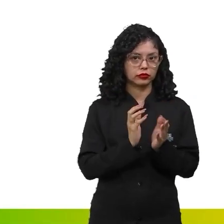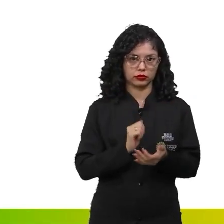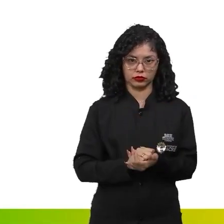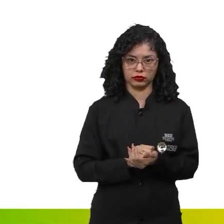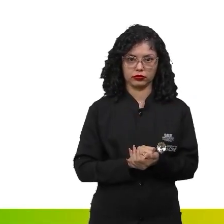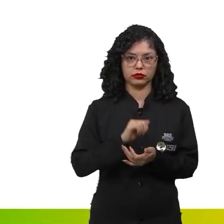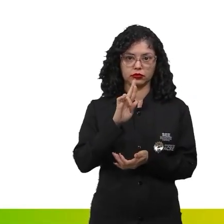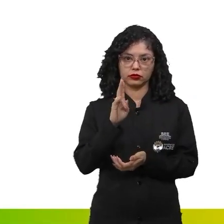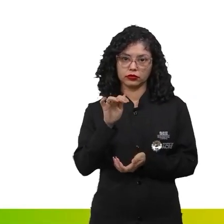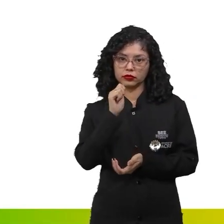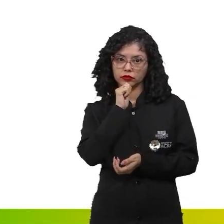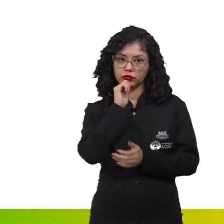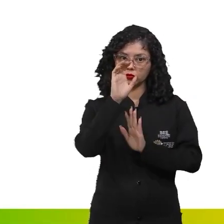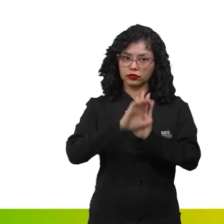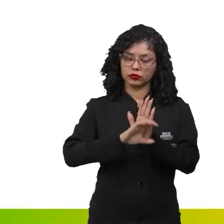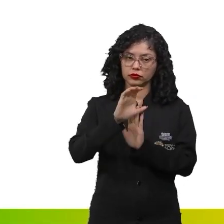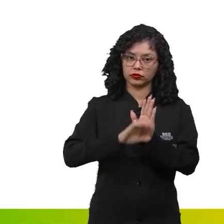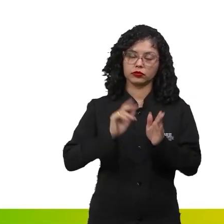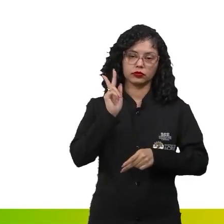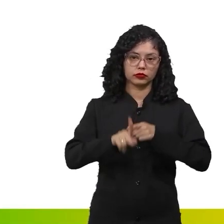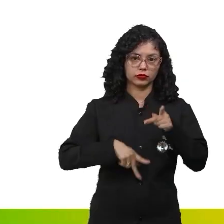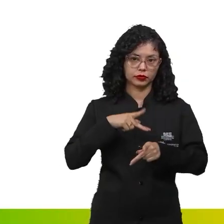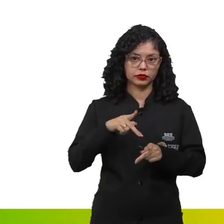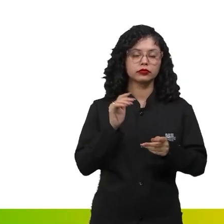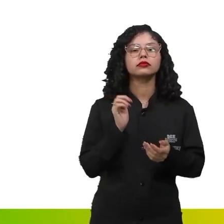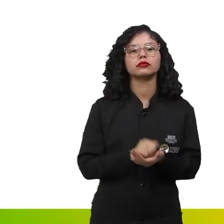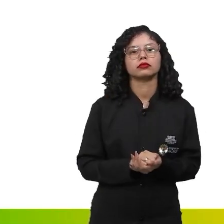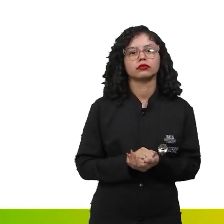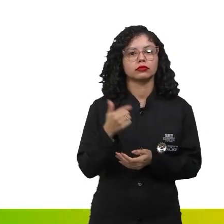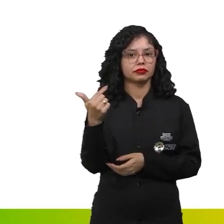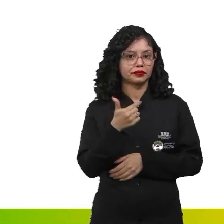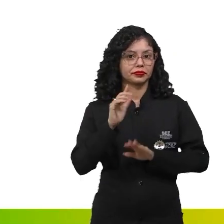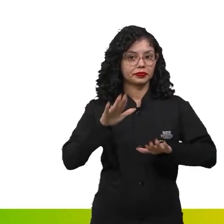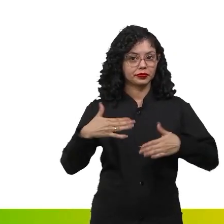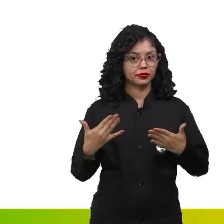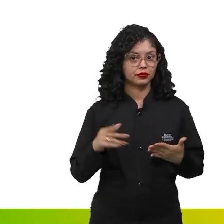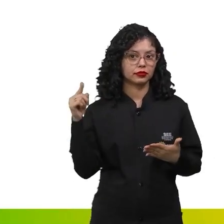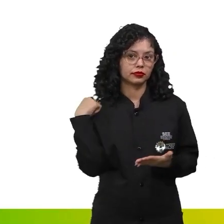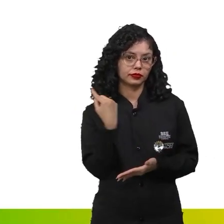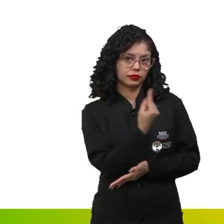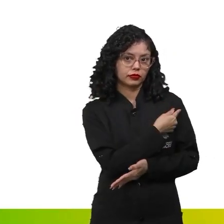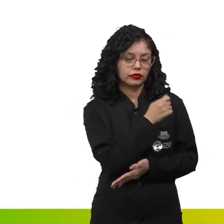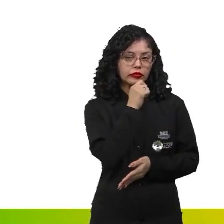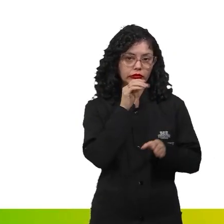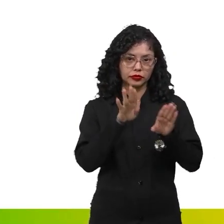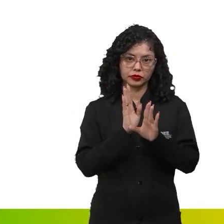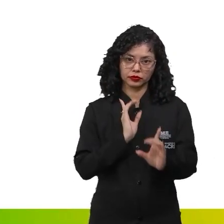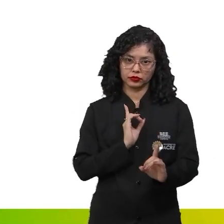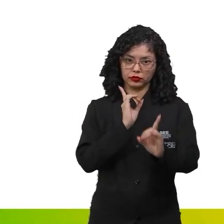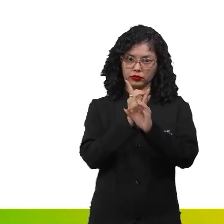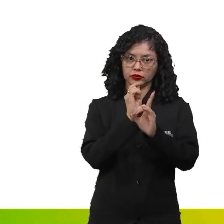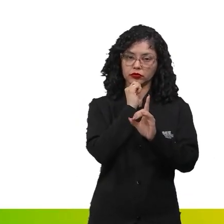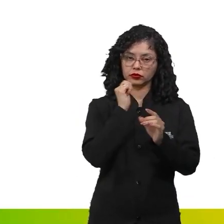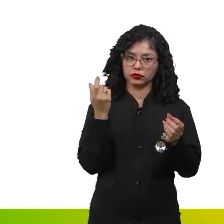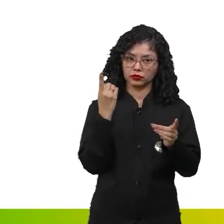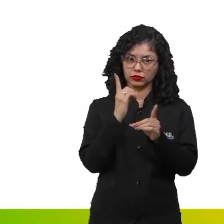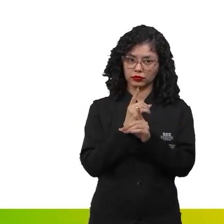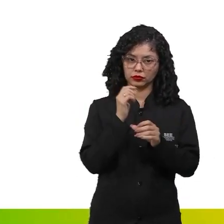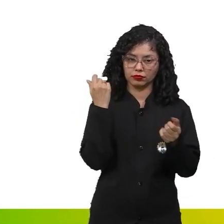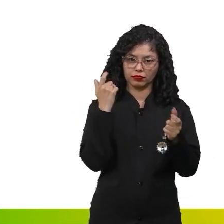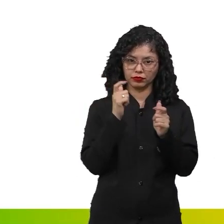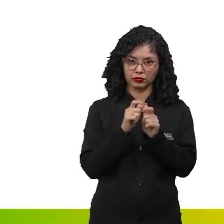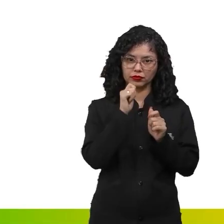de rebanho. É um conceito populacional, segundo o qual o agente infeccioso encontra menos, olha